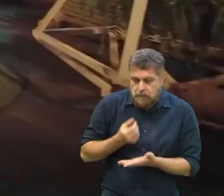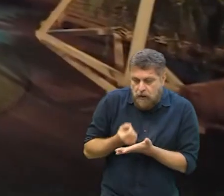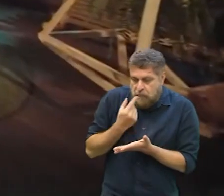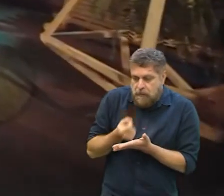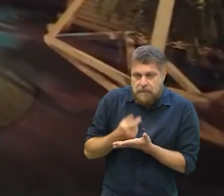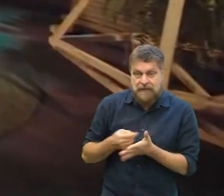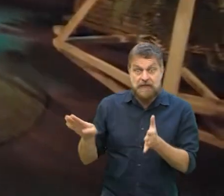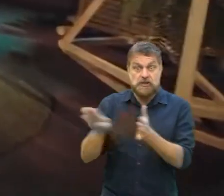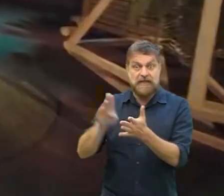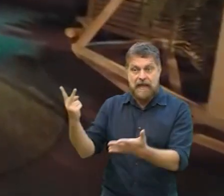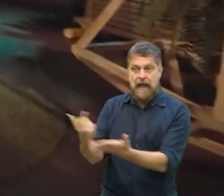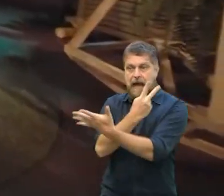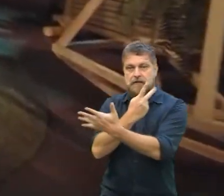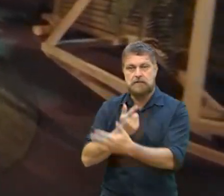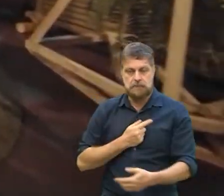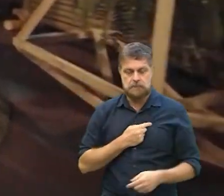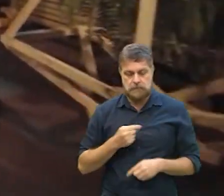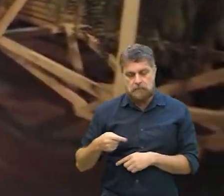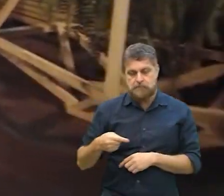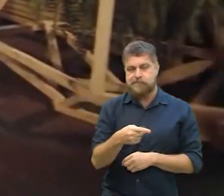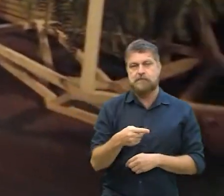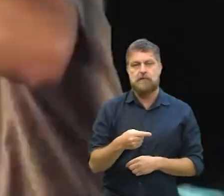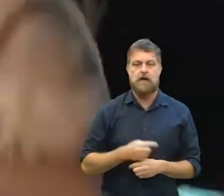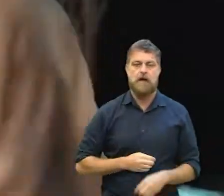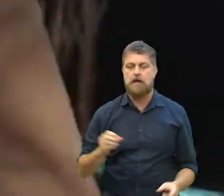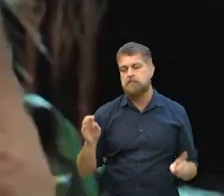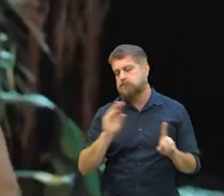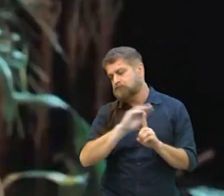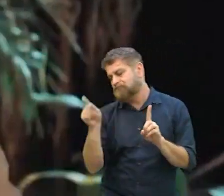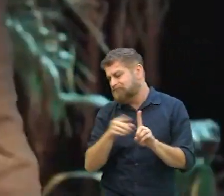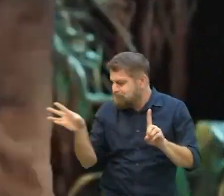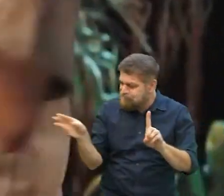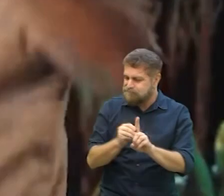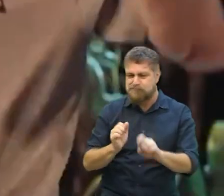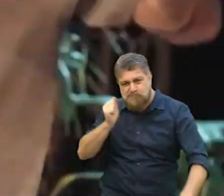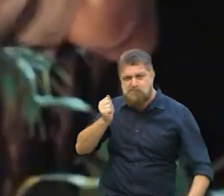Daqui a pouco a pílula chega errada. Cadê o esperma? Acabou de embarcar.